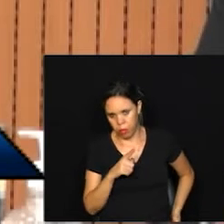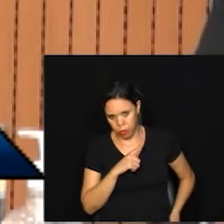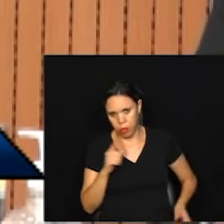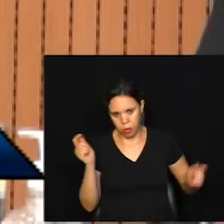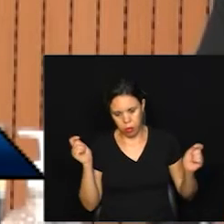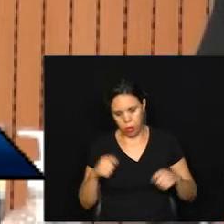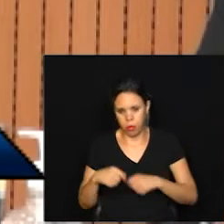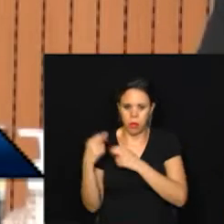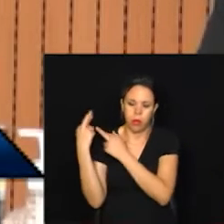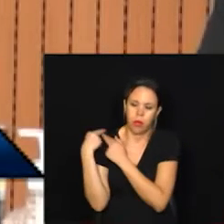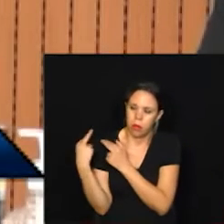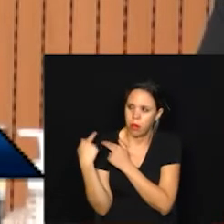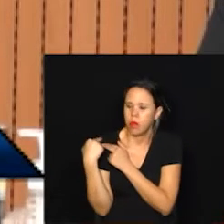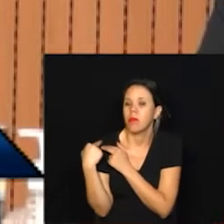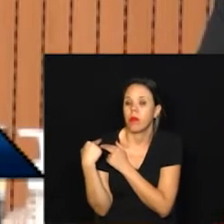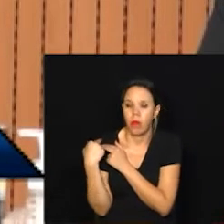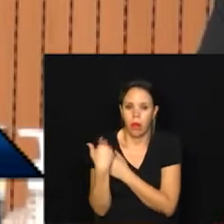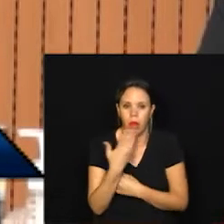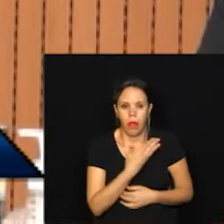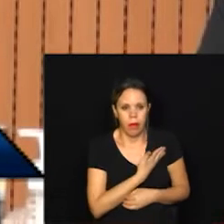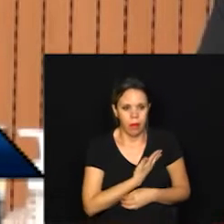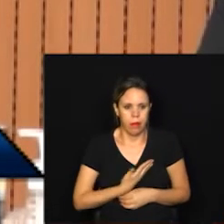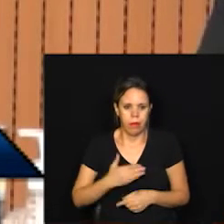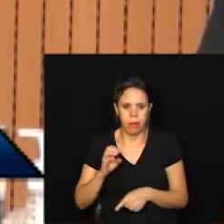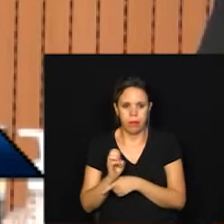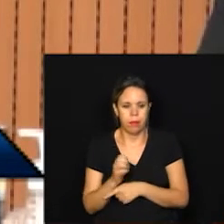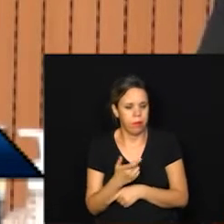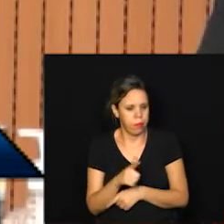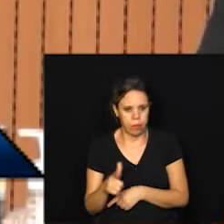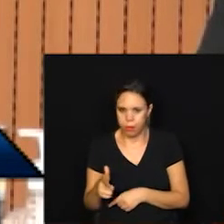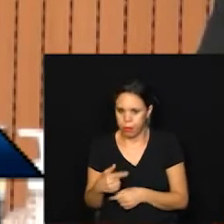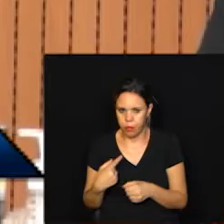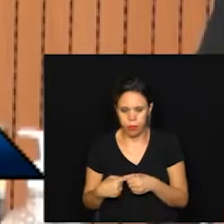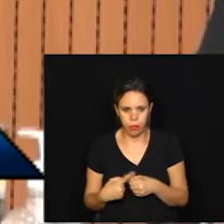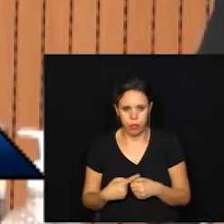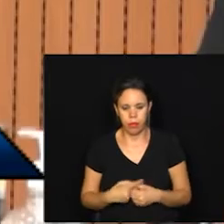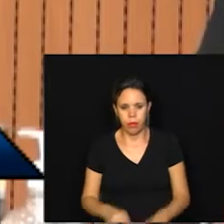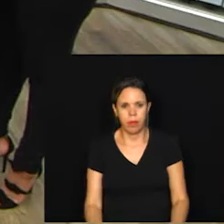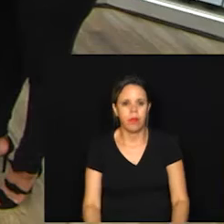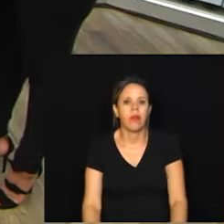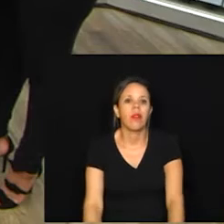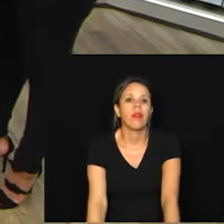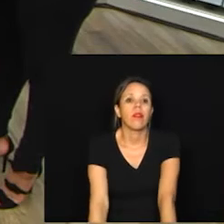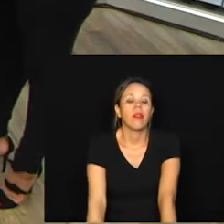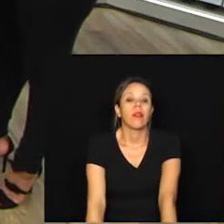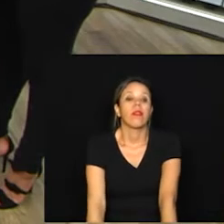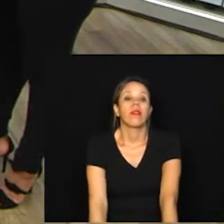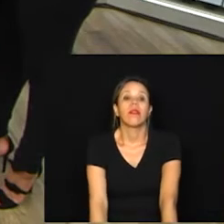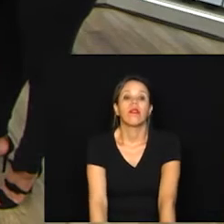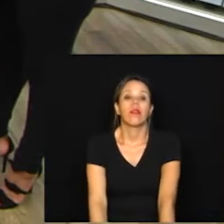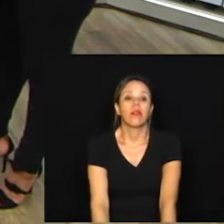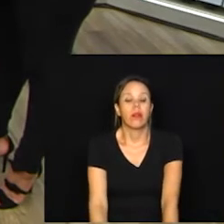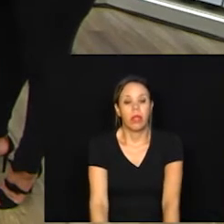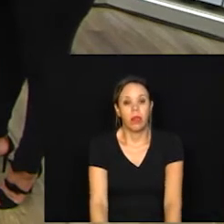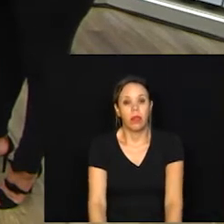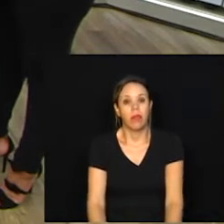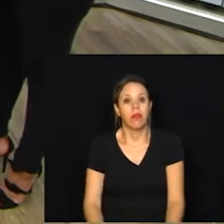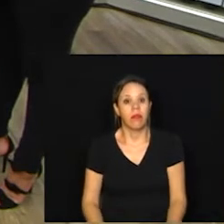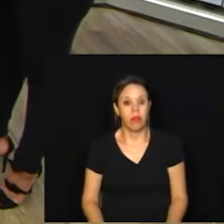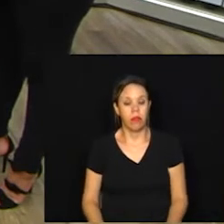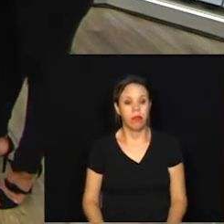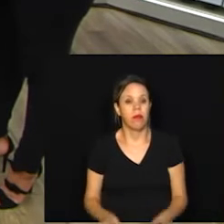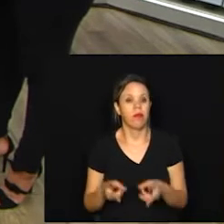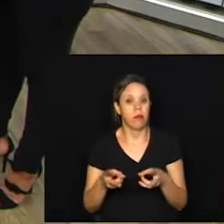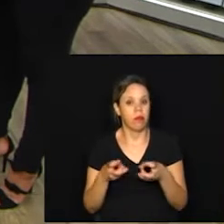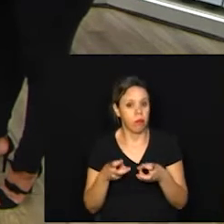a responsabilidade que o governo do estado não está tendo com o nosso município. Bom, nós estamos percebendo